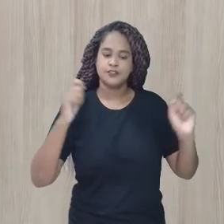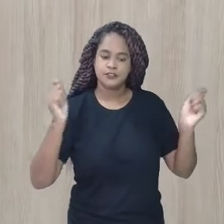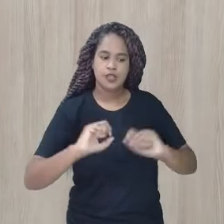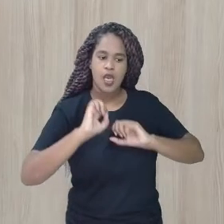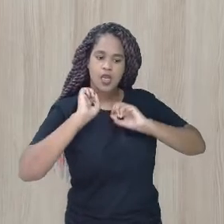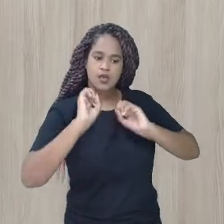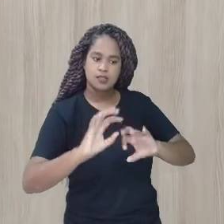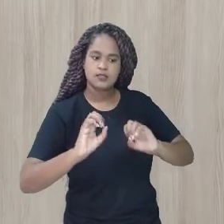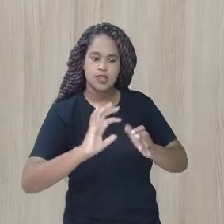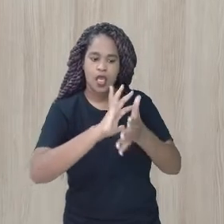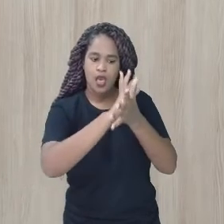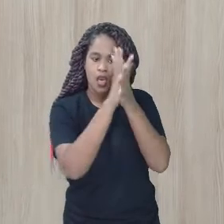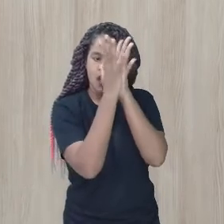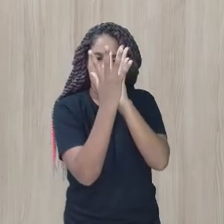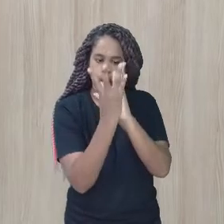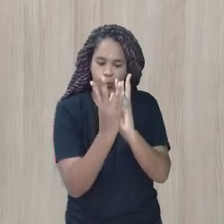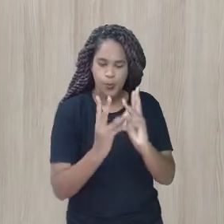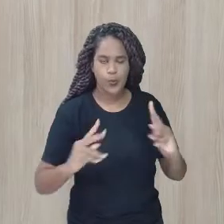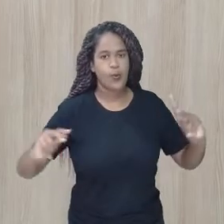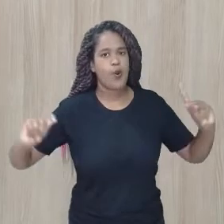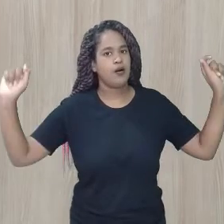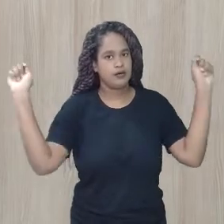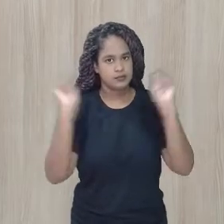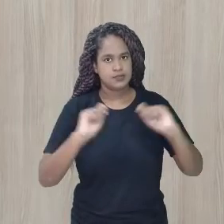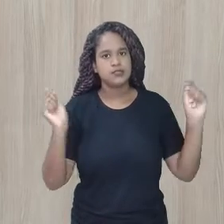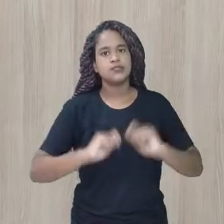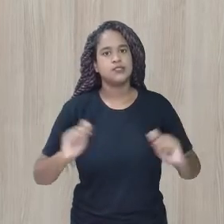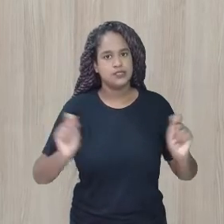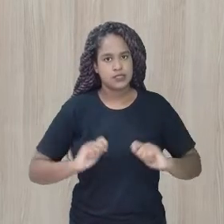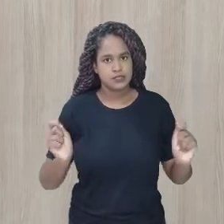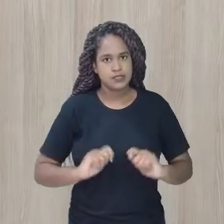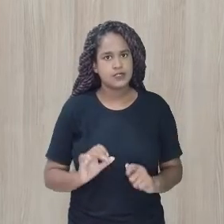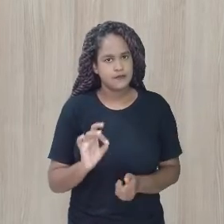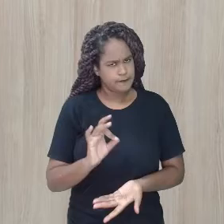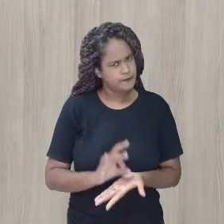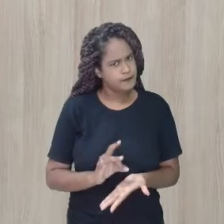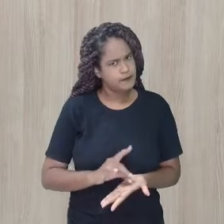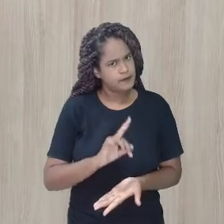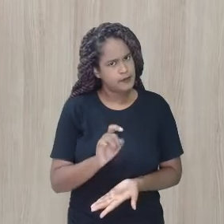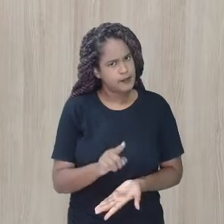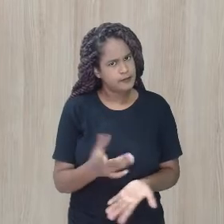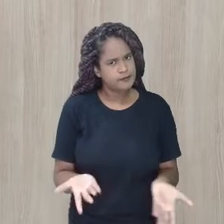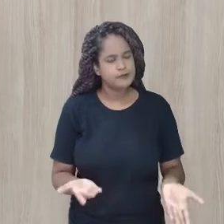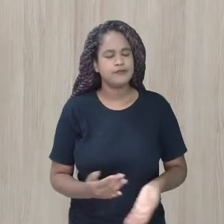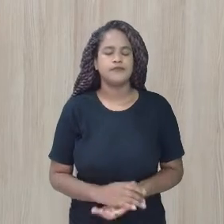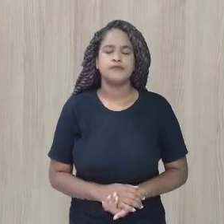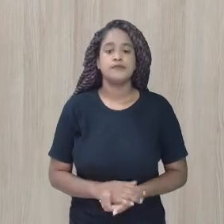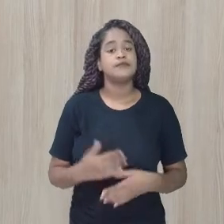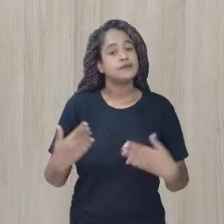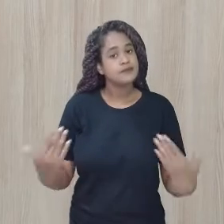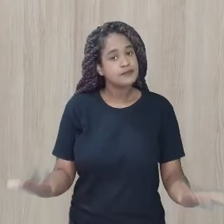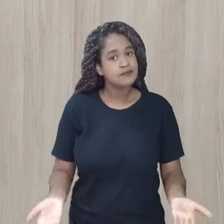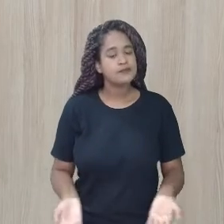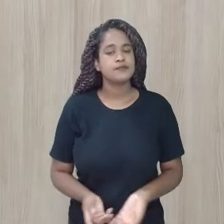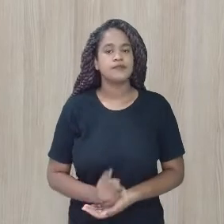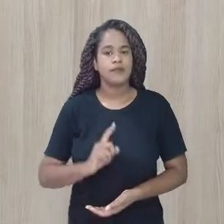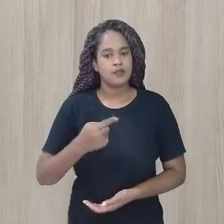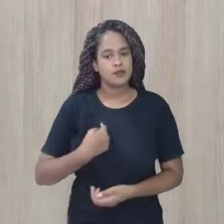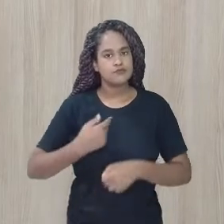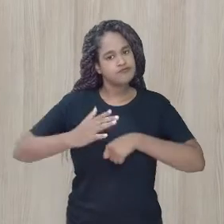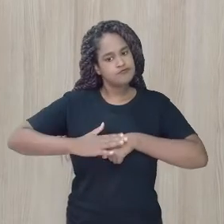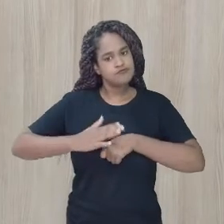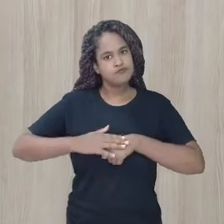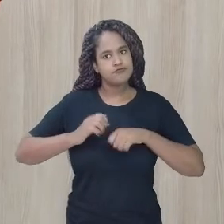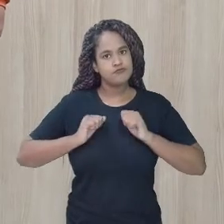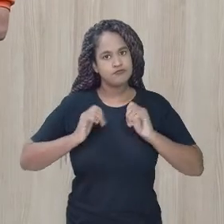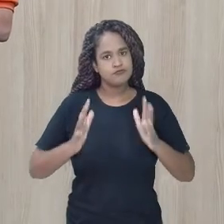a não serem preconceituosos ou preconceituosas. Não é verdade? Então, façamos o nosso